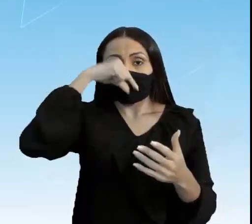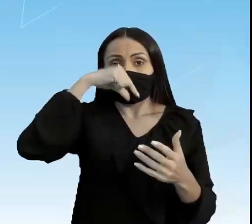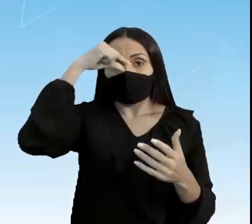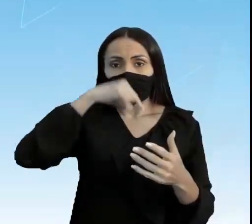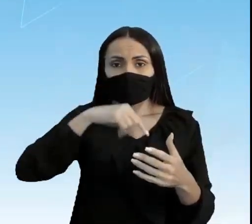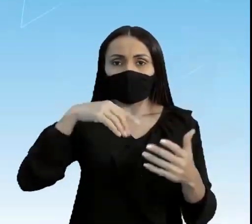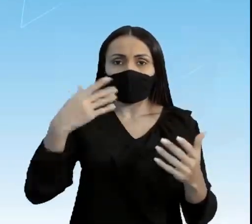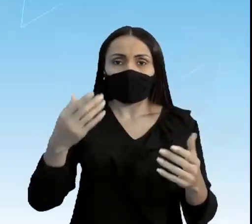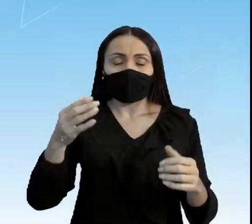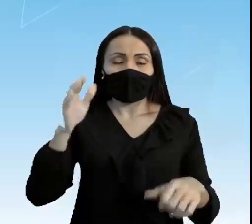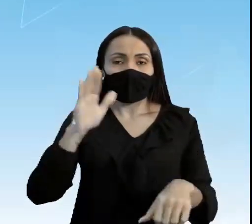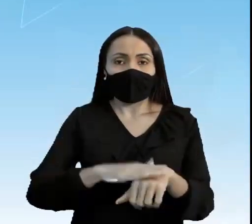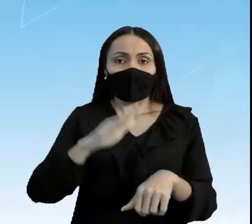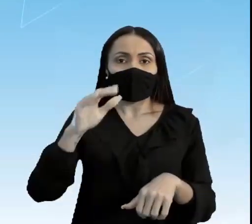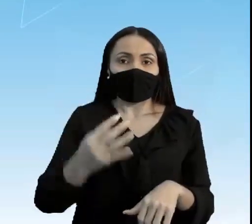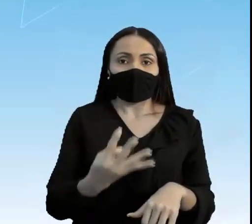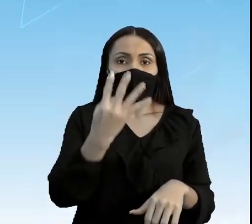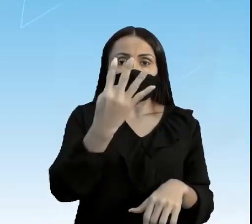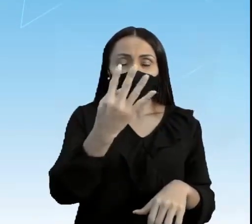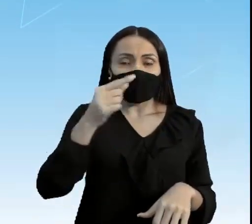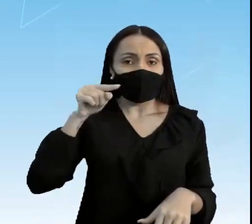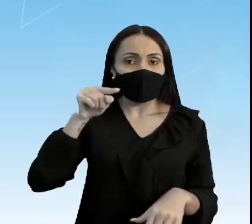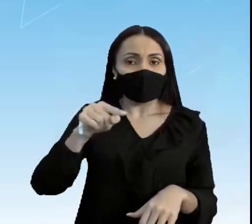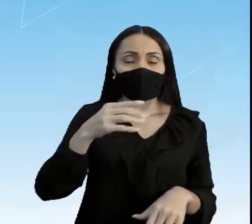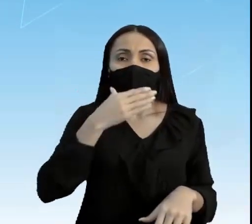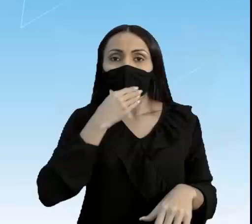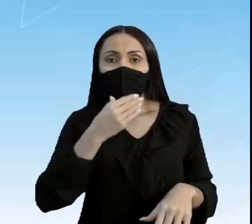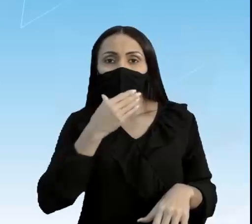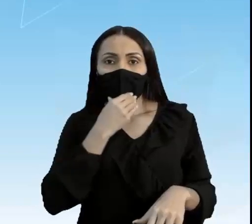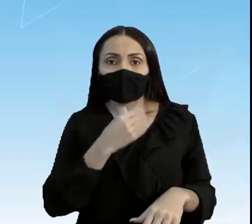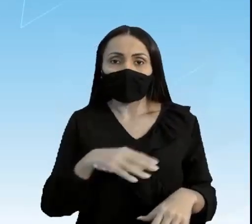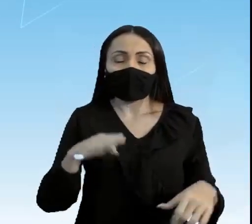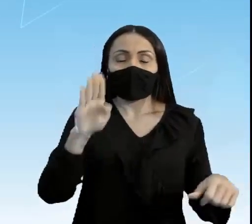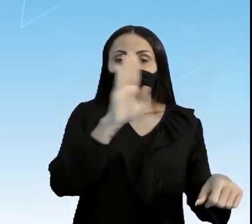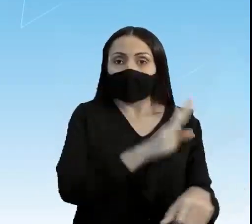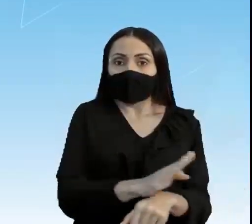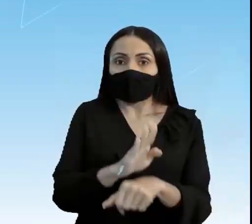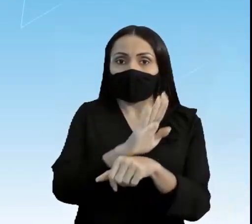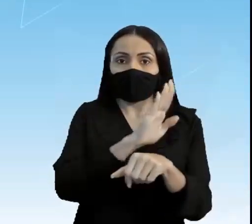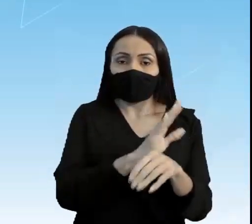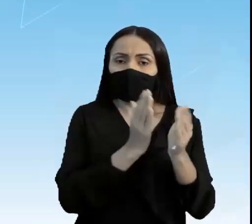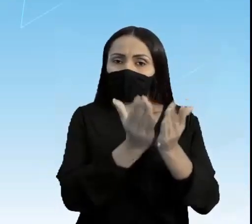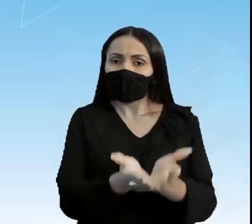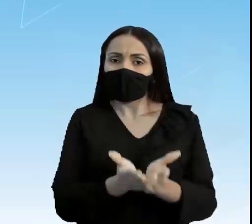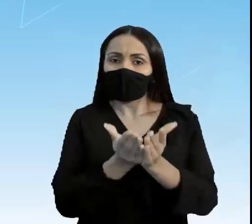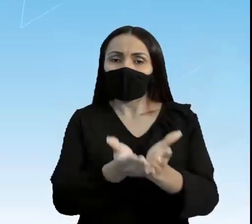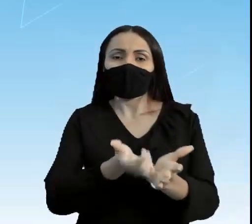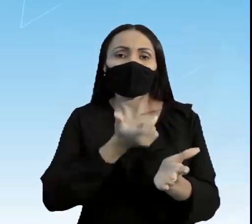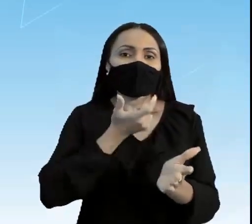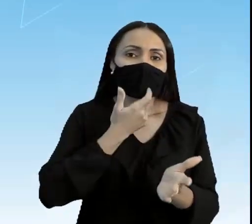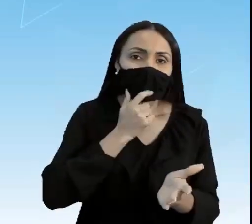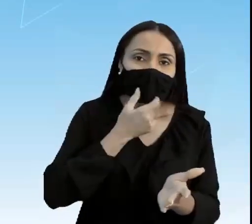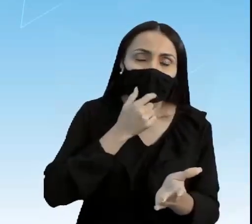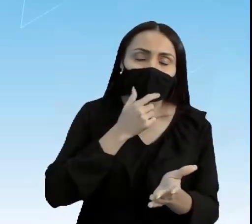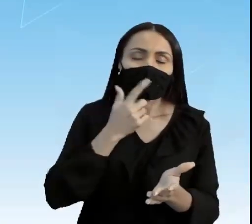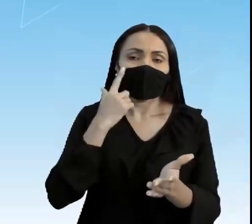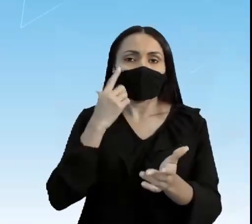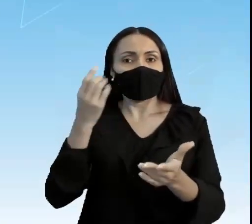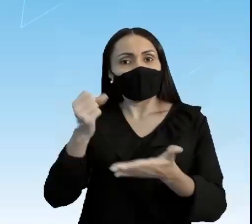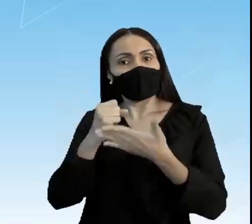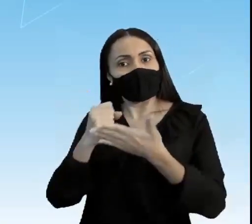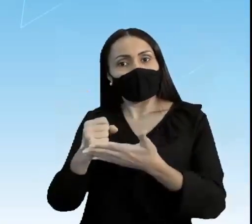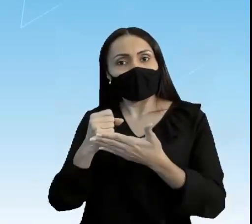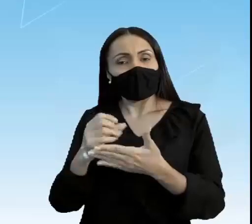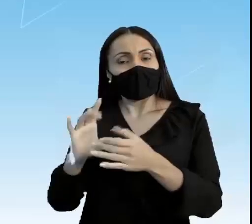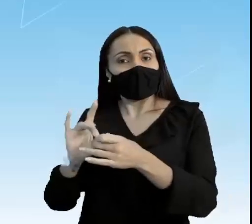mais 4.000 homens, né, protegido por navios ingleses, e colaborou para a independência do